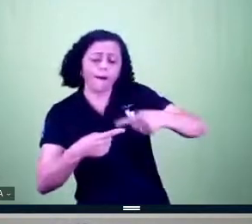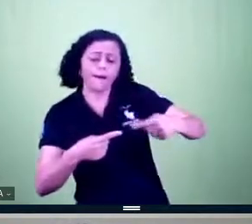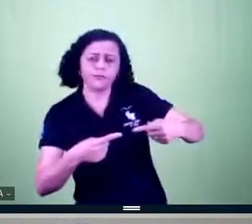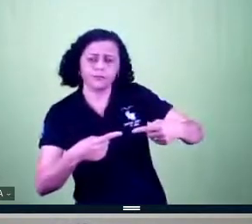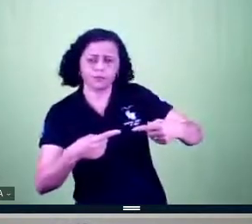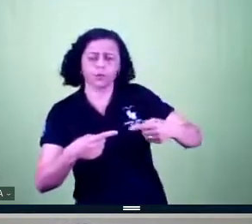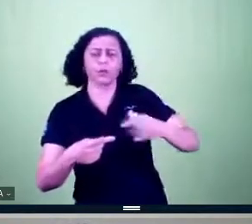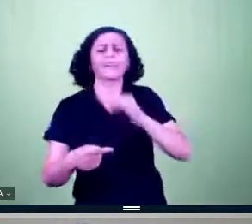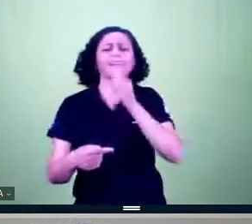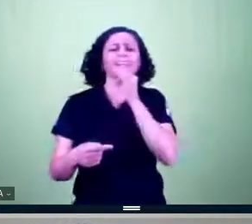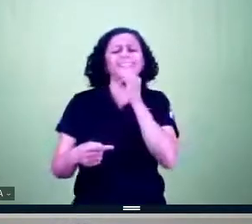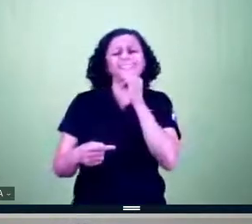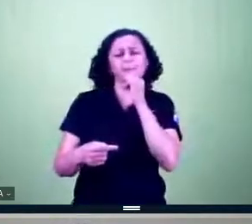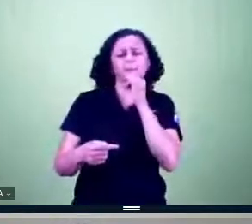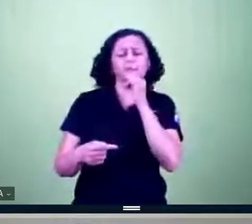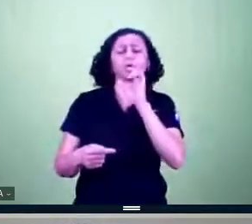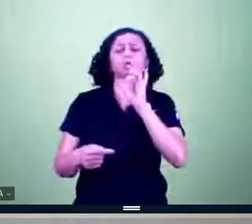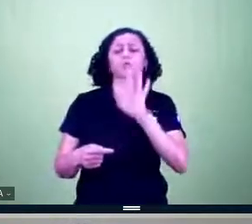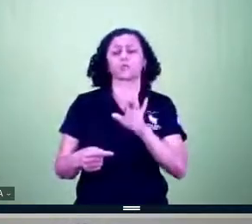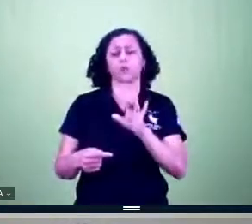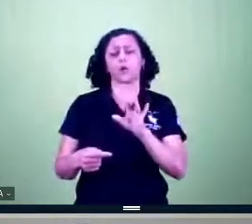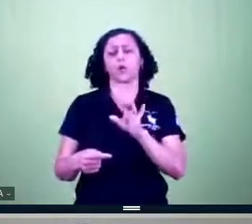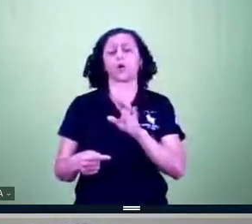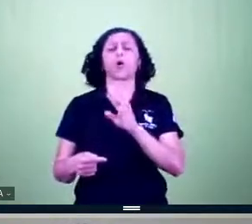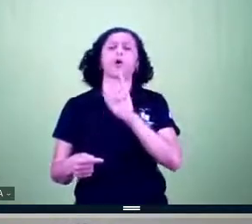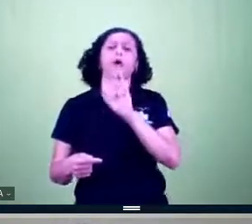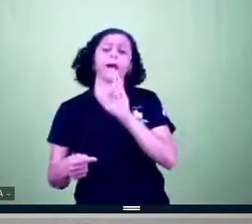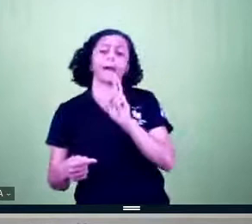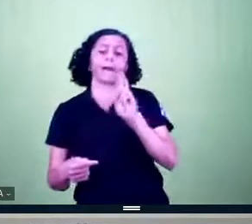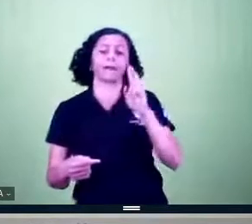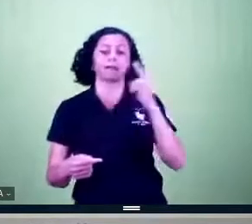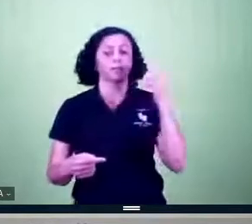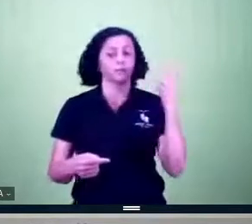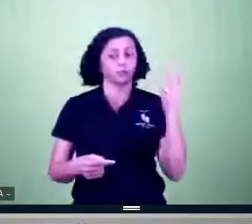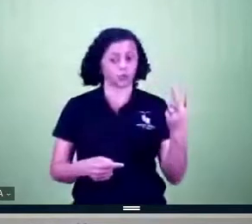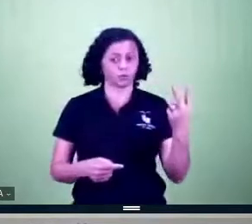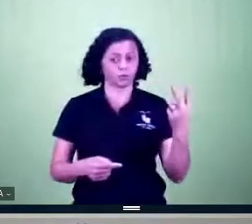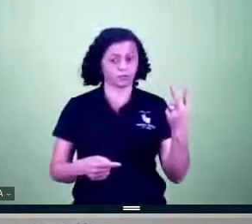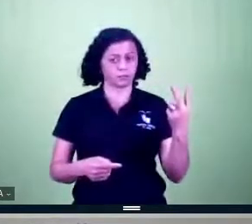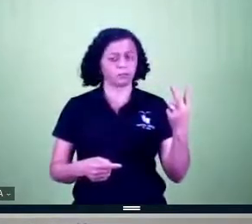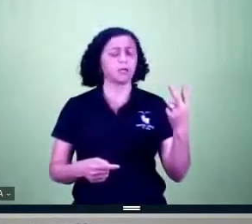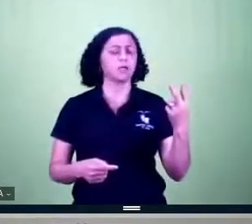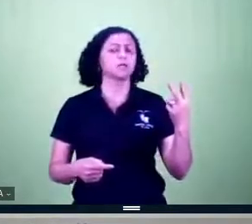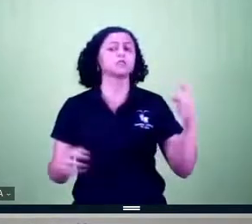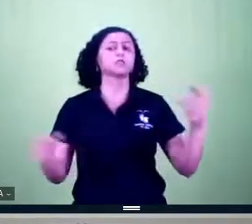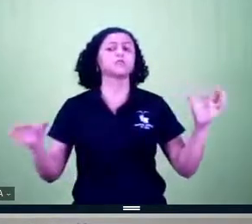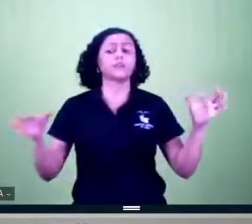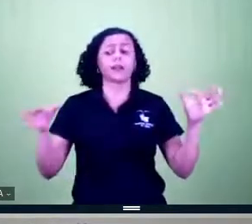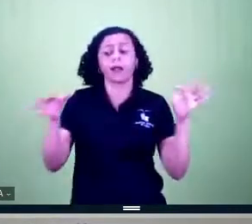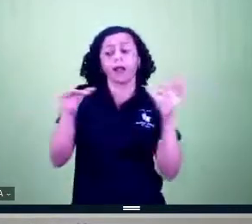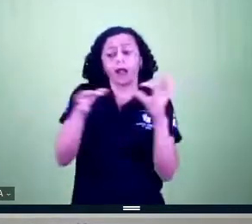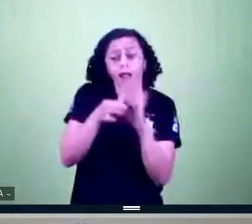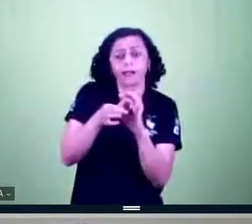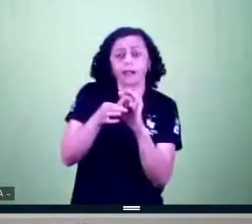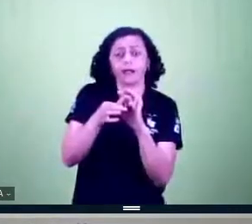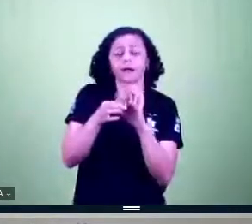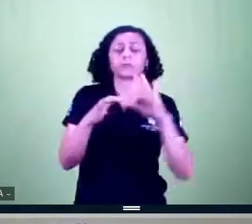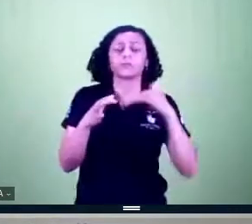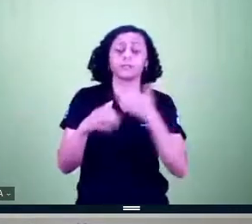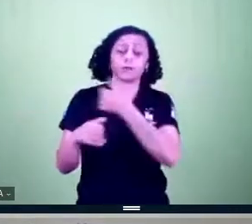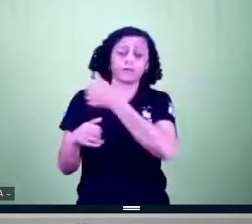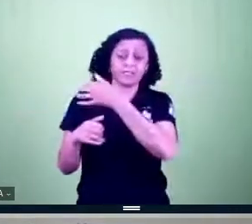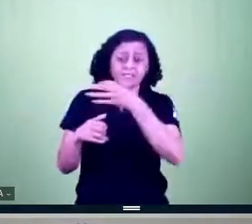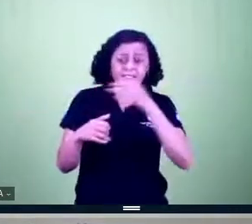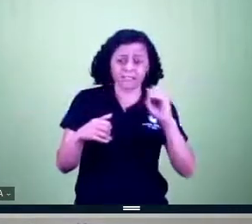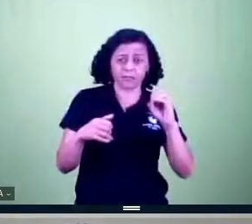o R3, finge que não tem aqui no meu circuito, só tem o R2, e ligasse a minha fonte só no R2, os meus 100